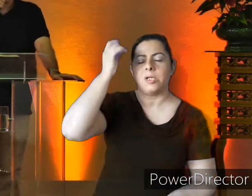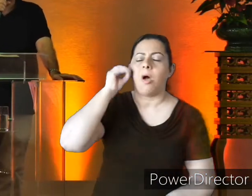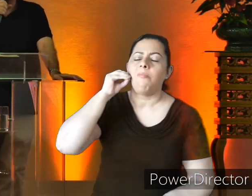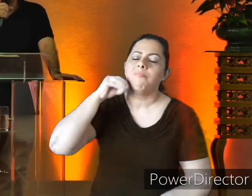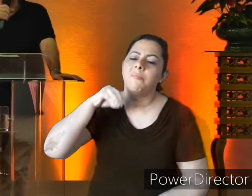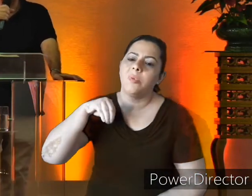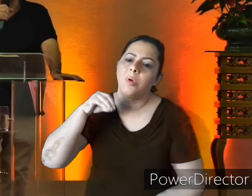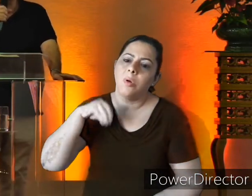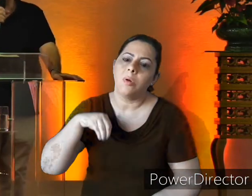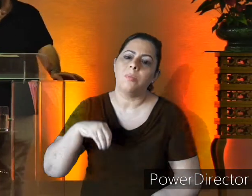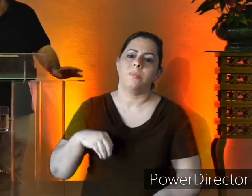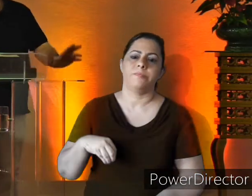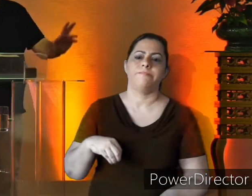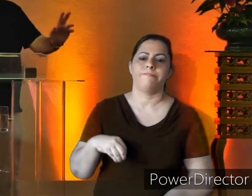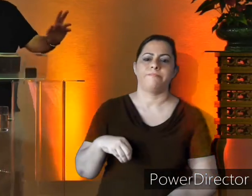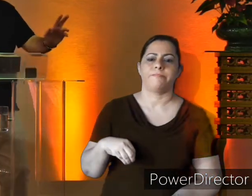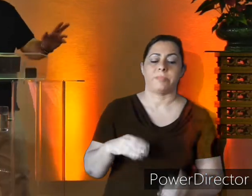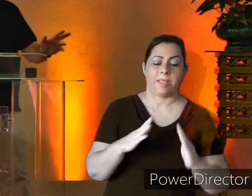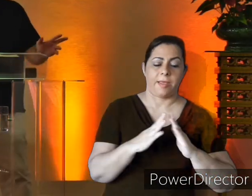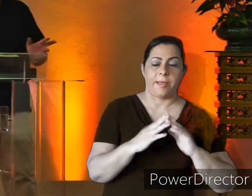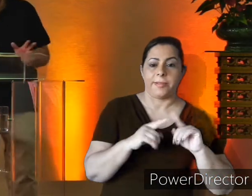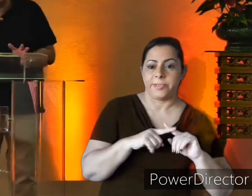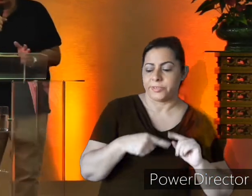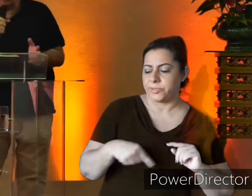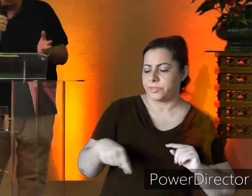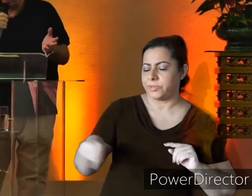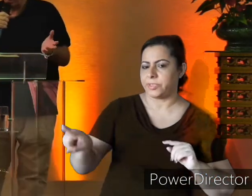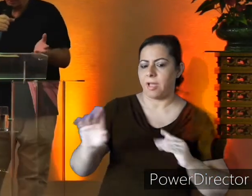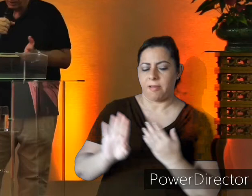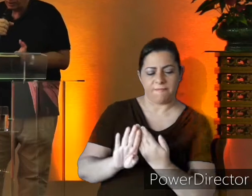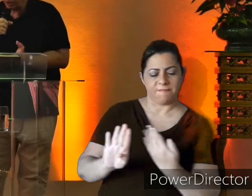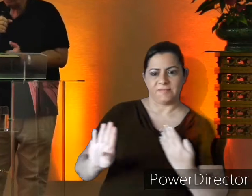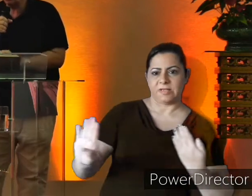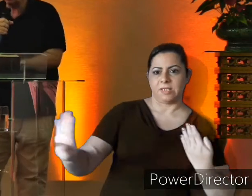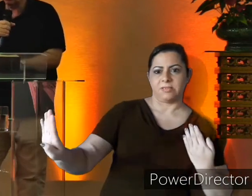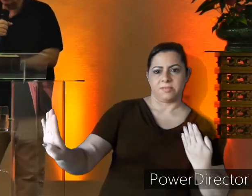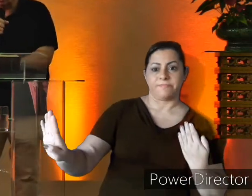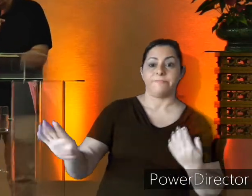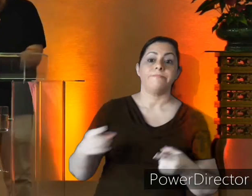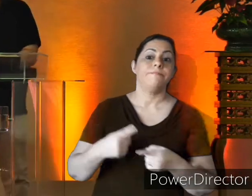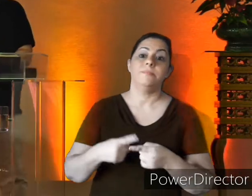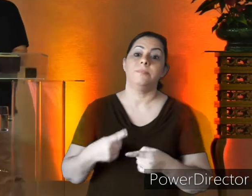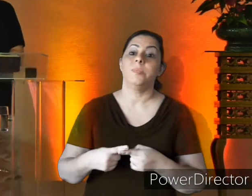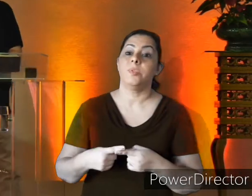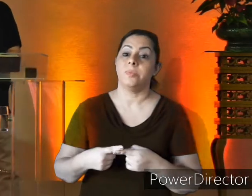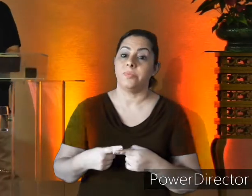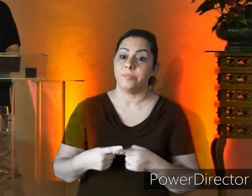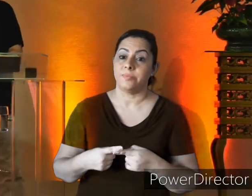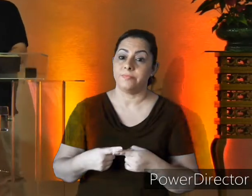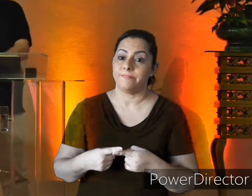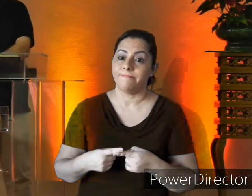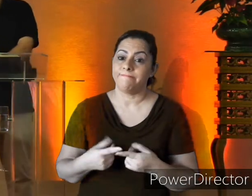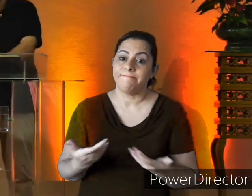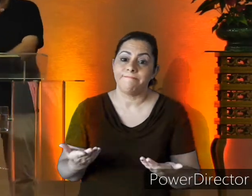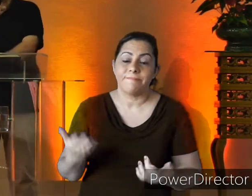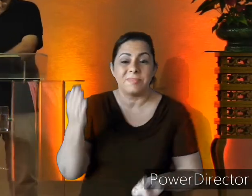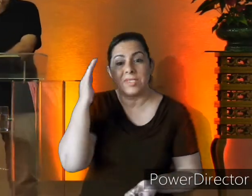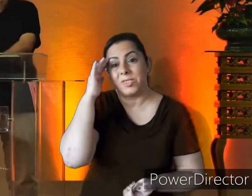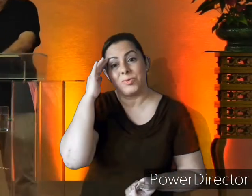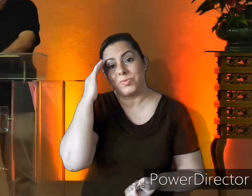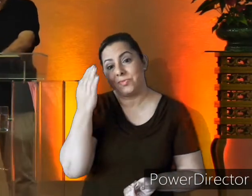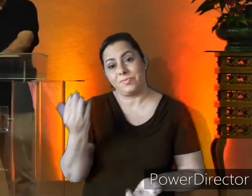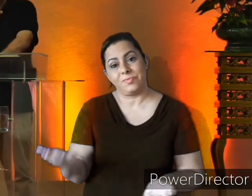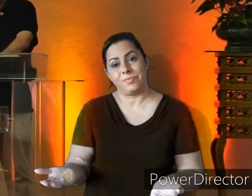caída, tanta gente desanimada, tanta gente que se esfriou, tanta gente que saiu da